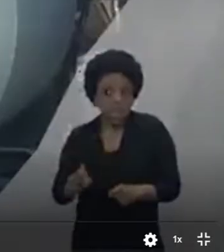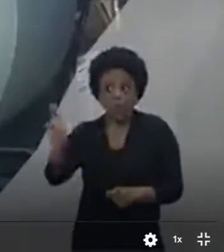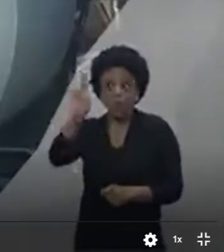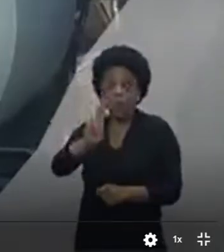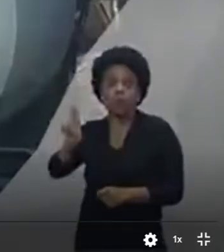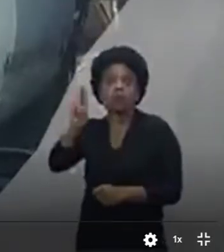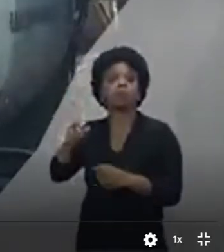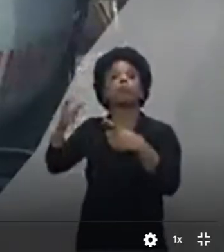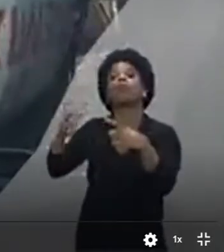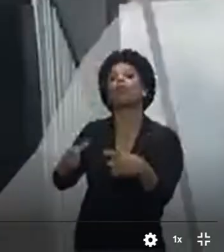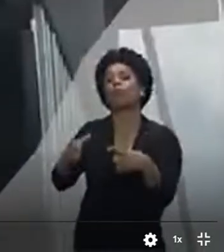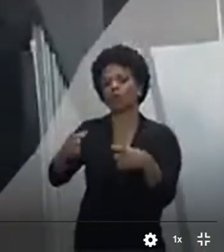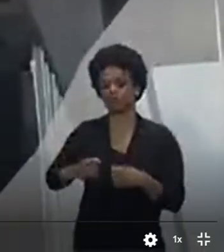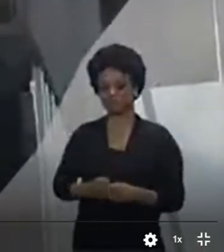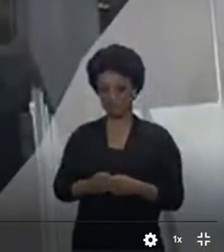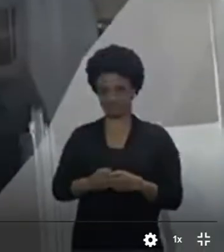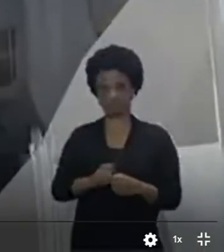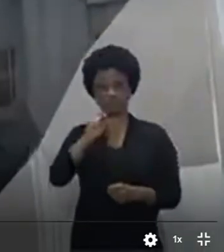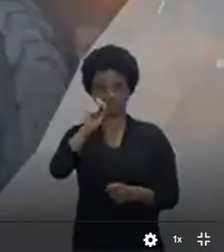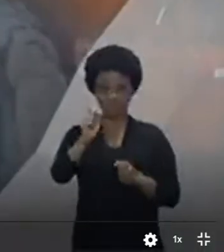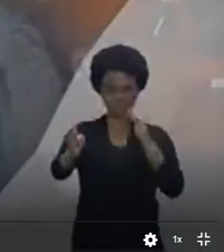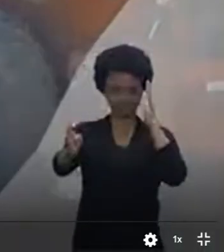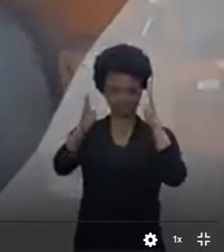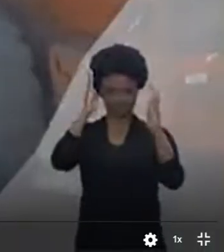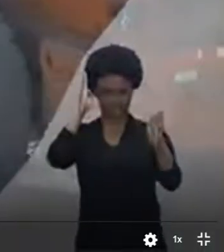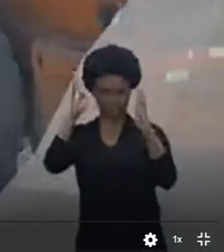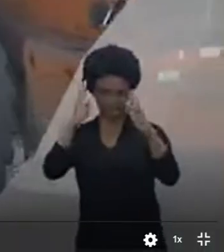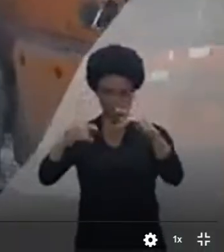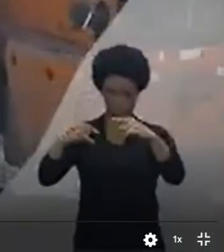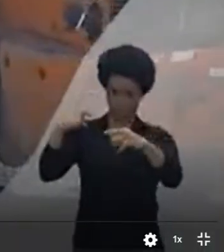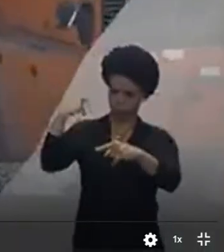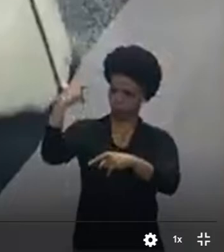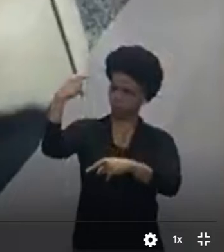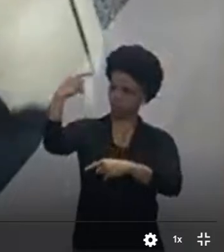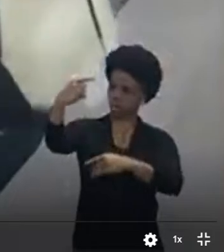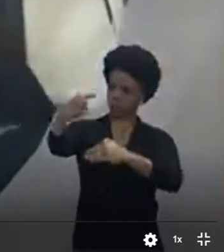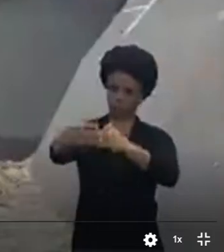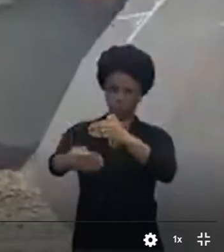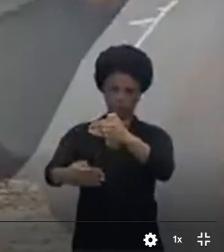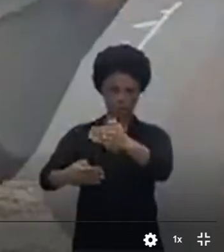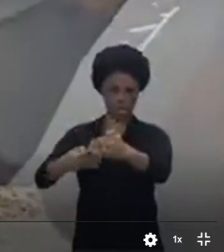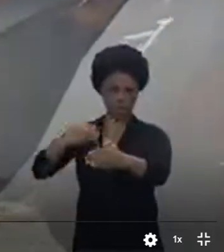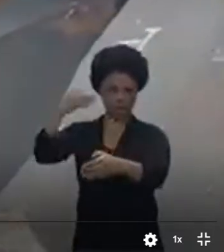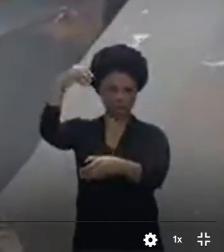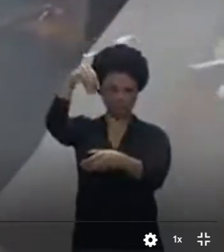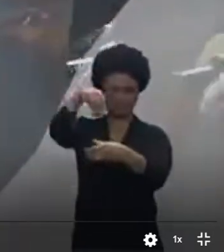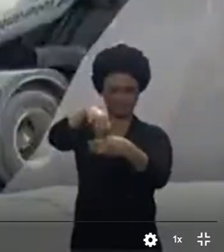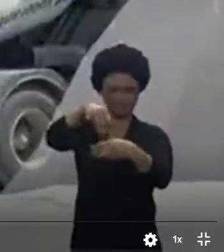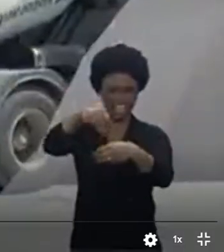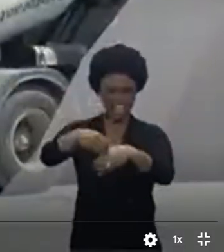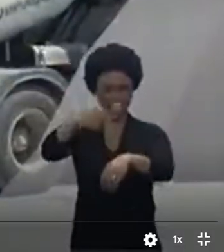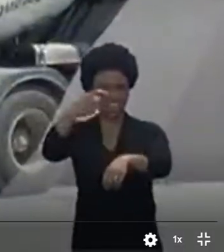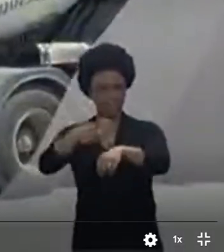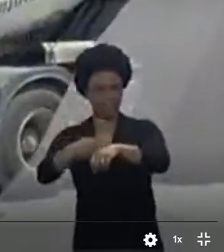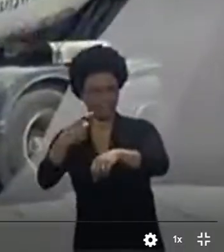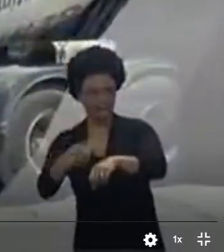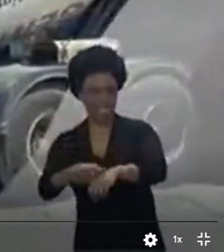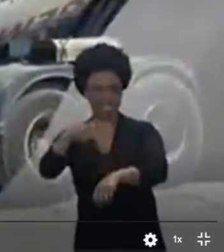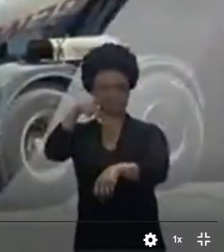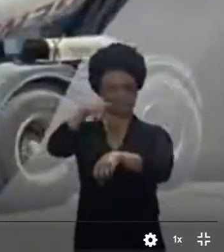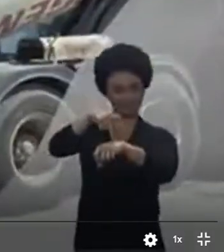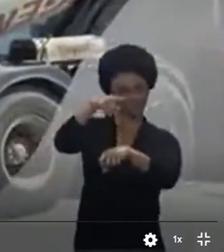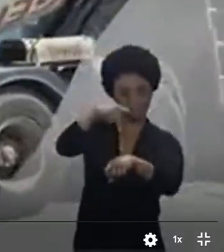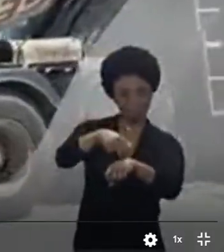utilizado. O caminhão betoneira é carregado de todo o material necessário, cimento, britas, areia e a quantidade de